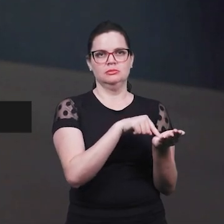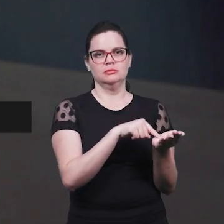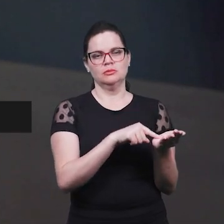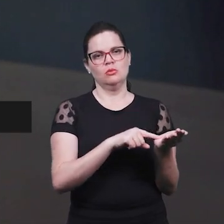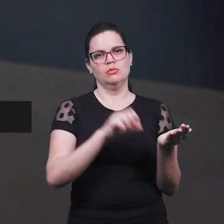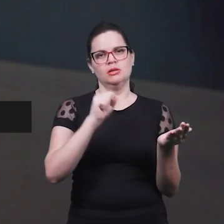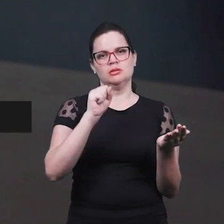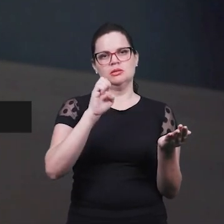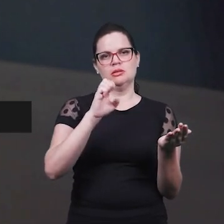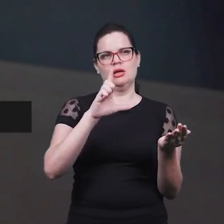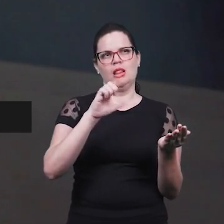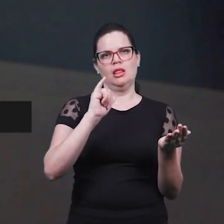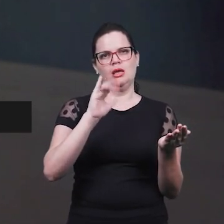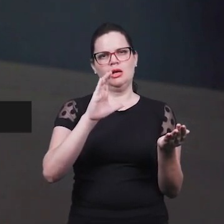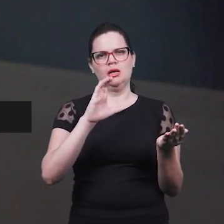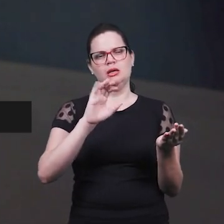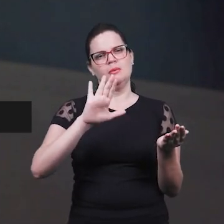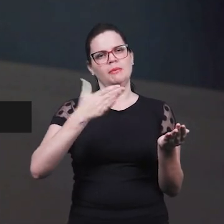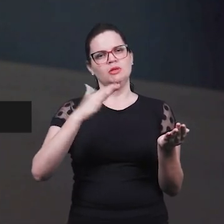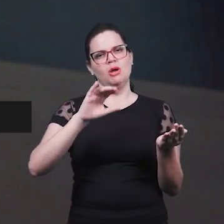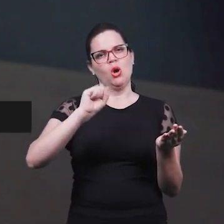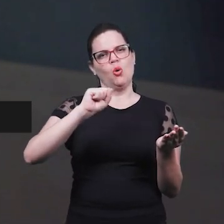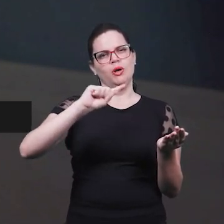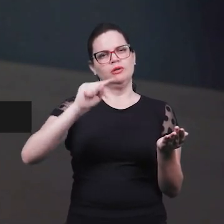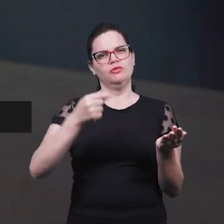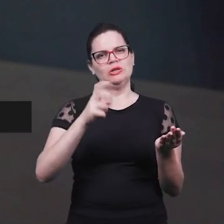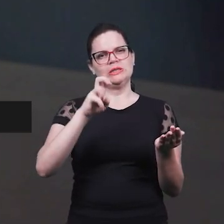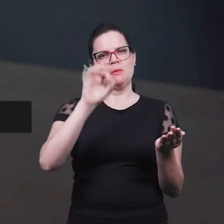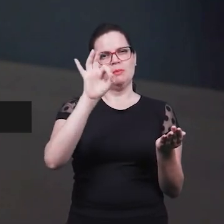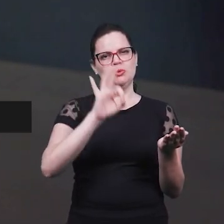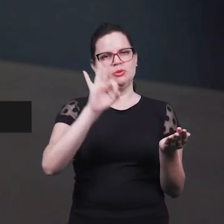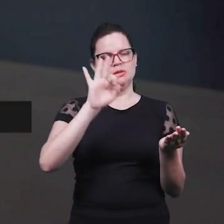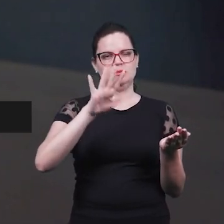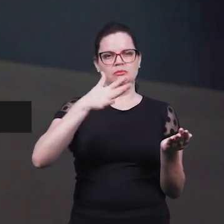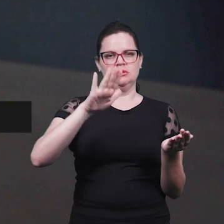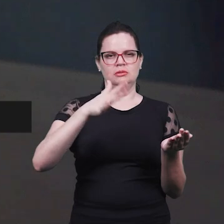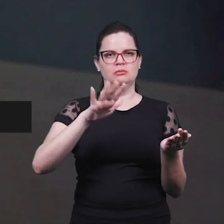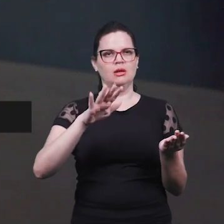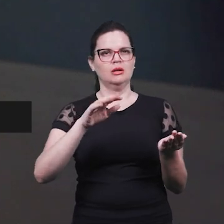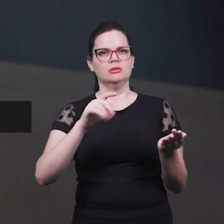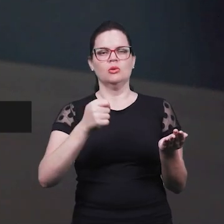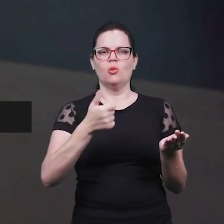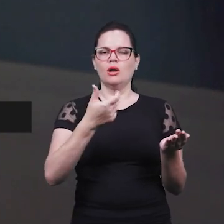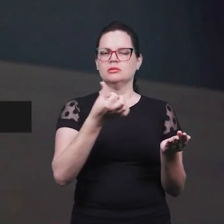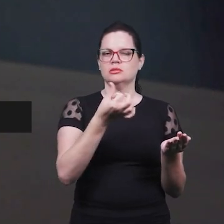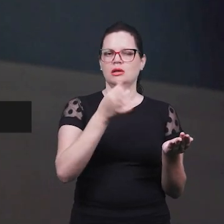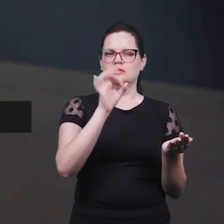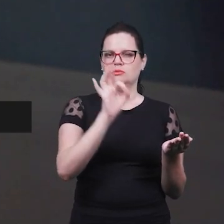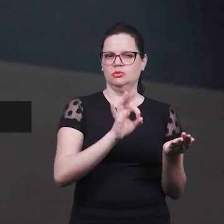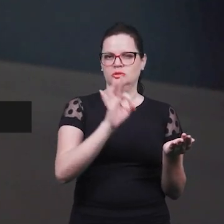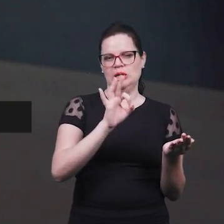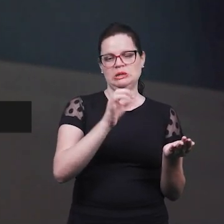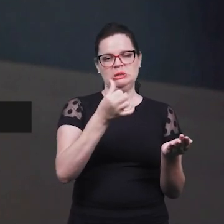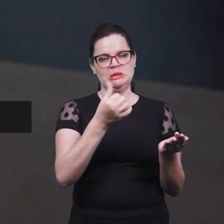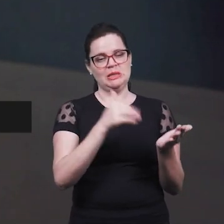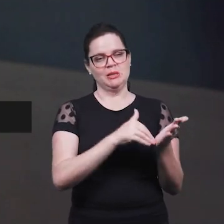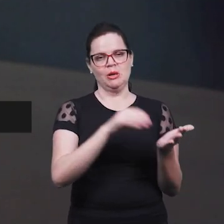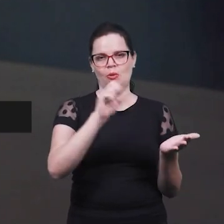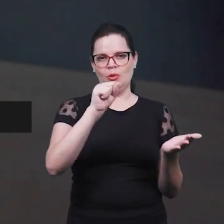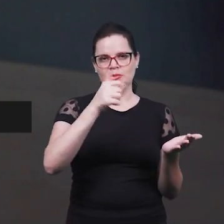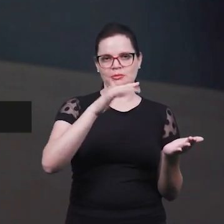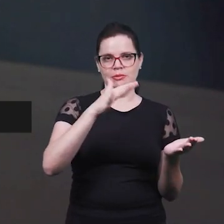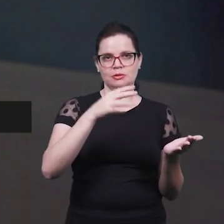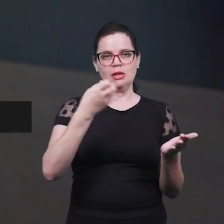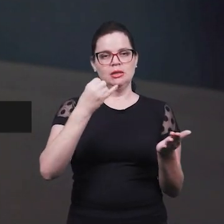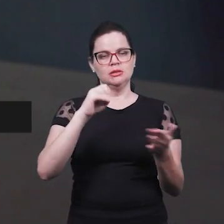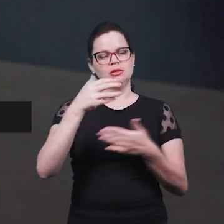acima de 8,5%, vai me garantir lá os 6% ao ano, se eu desconto a